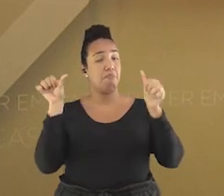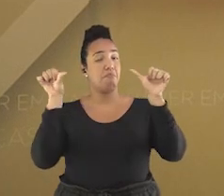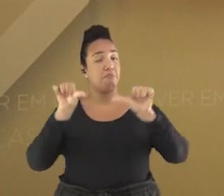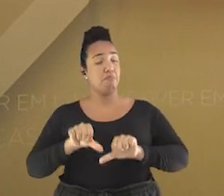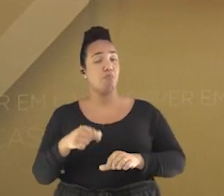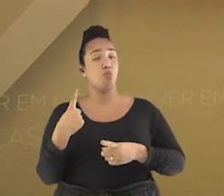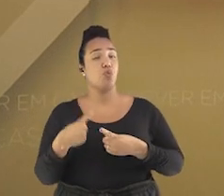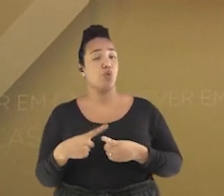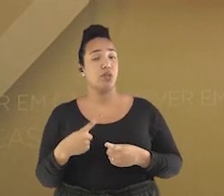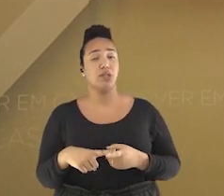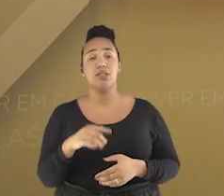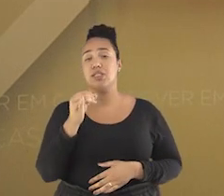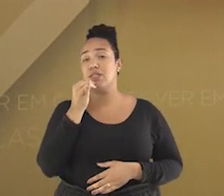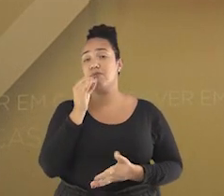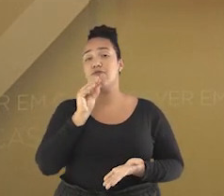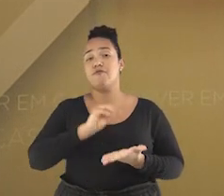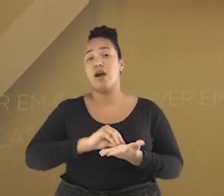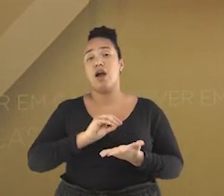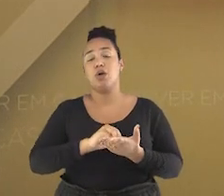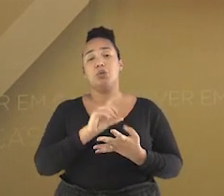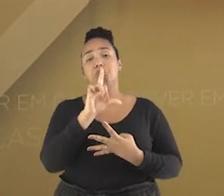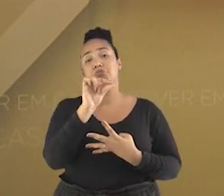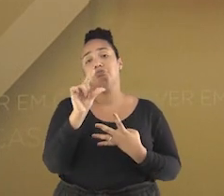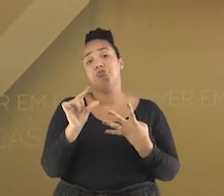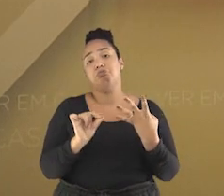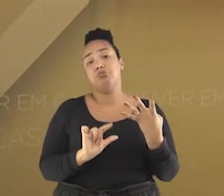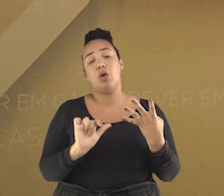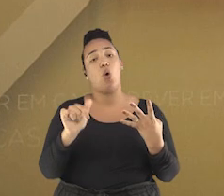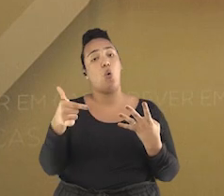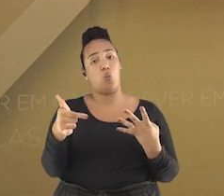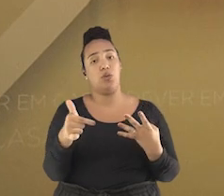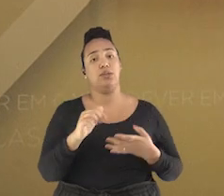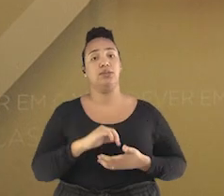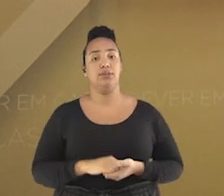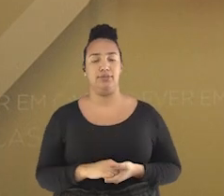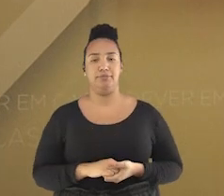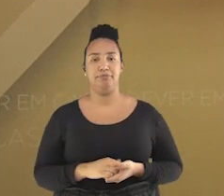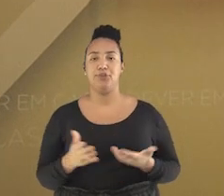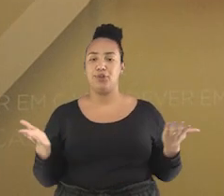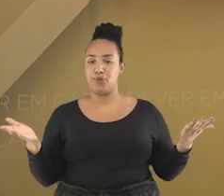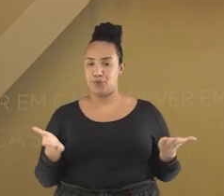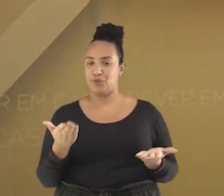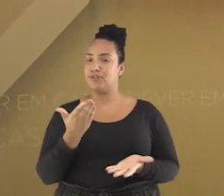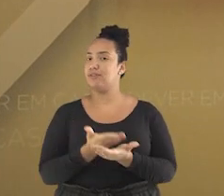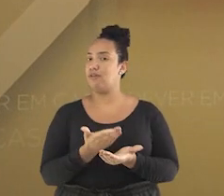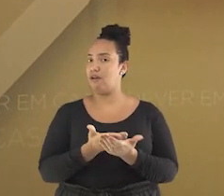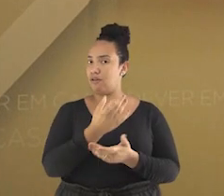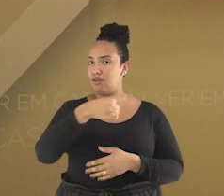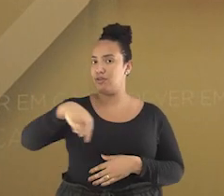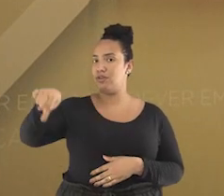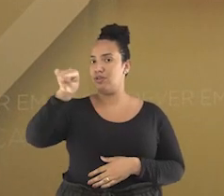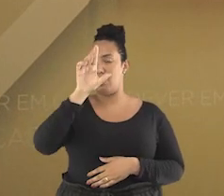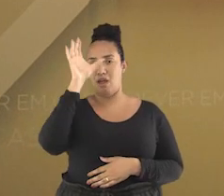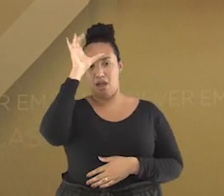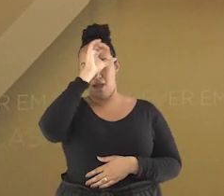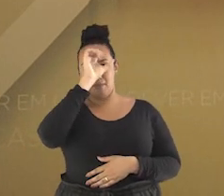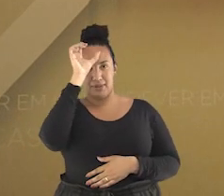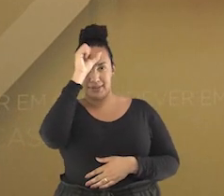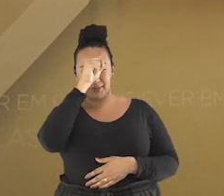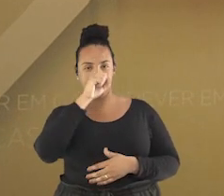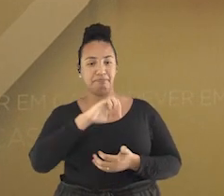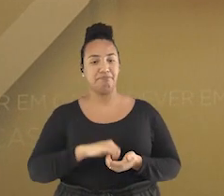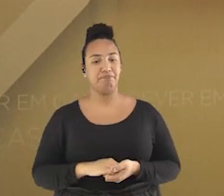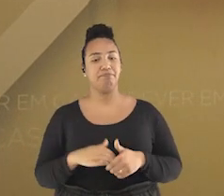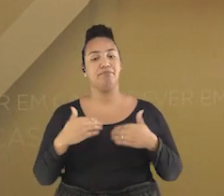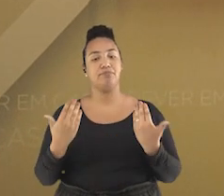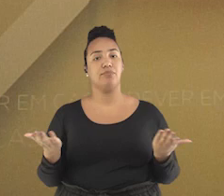falta de outras opções de transporte público, como vimos na aula de hoje. E com isso, a gente pode